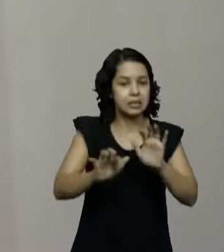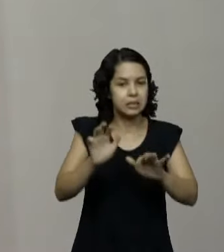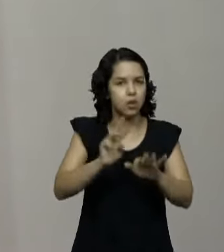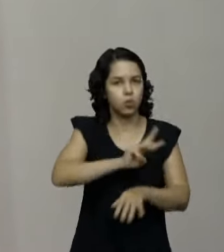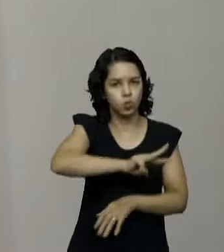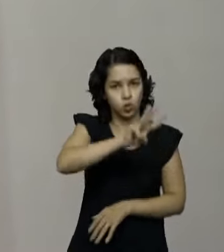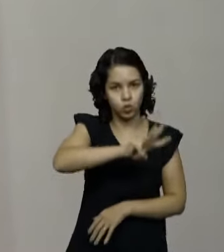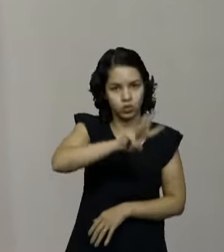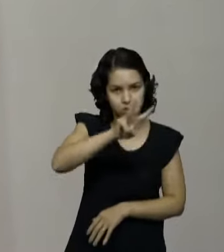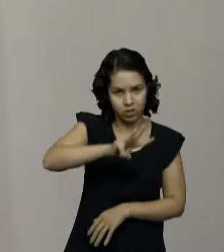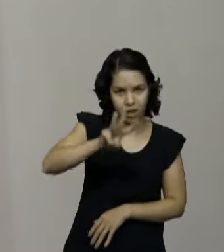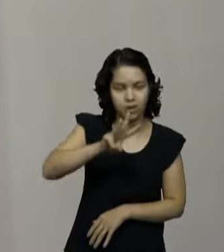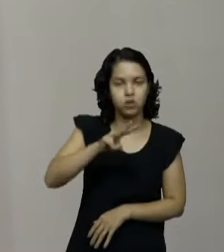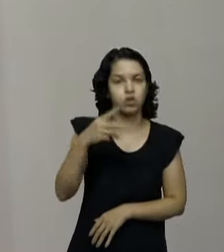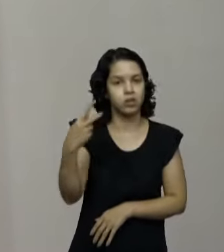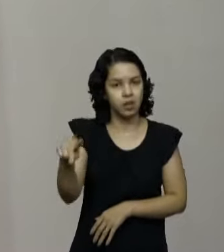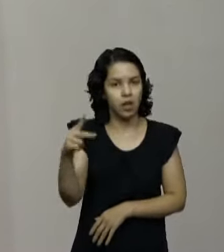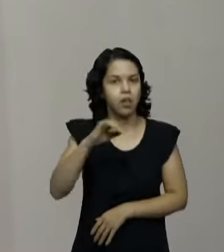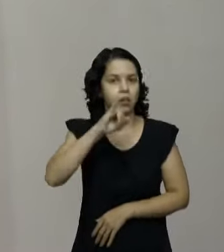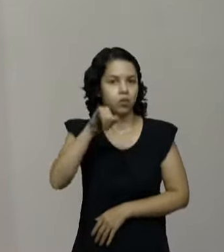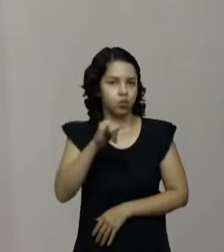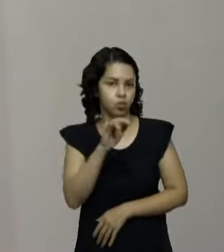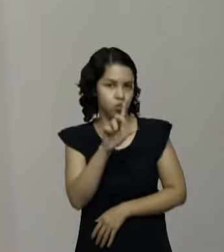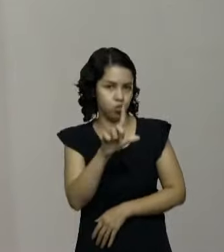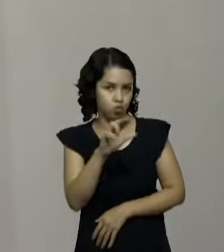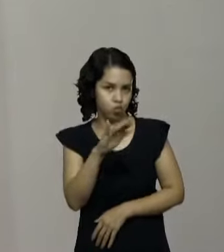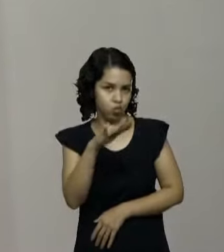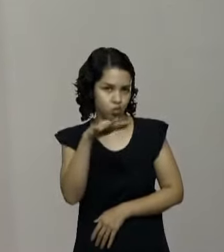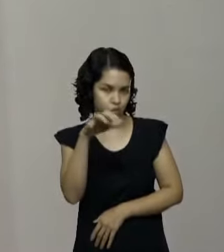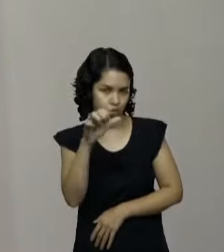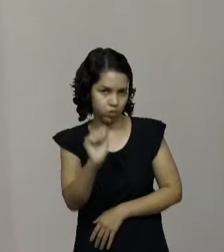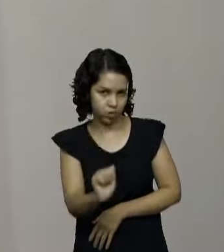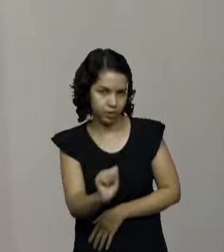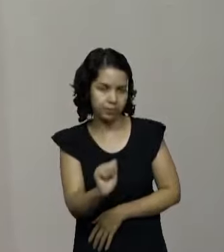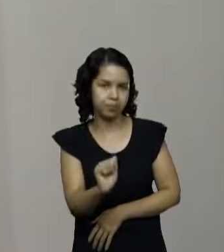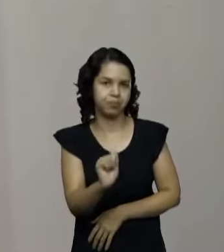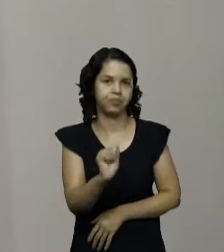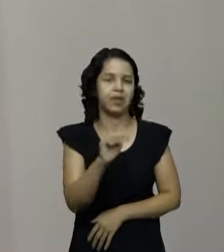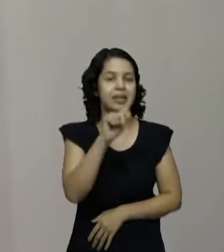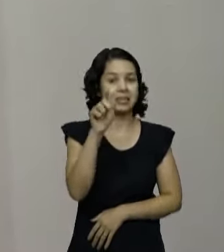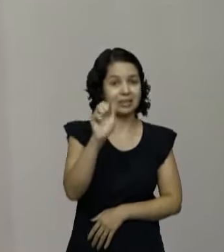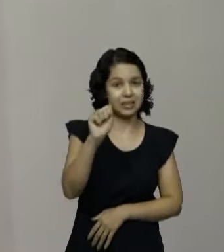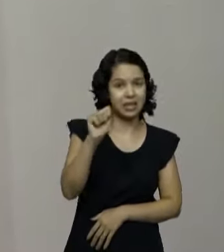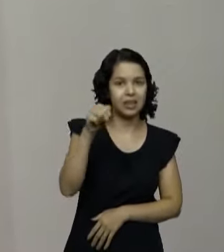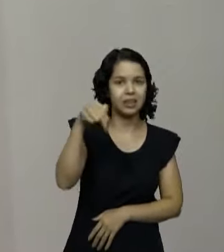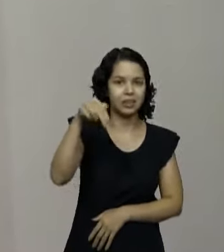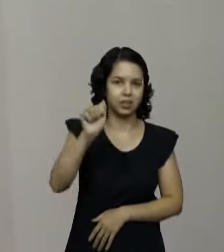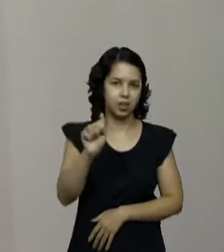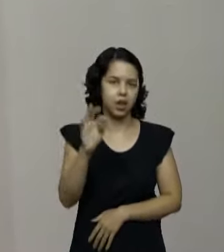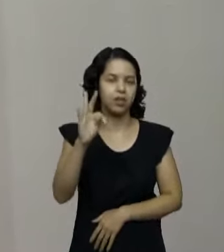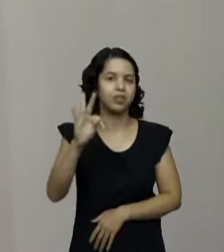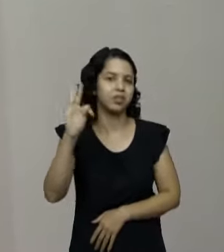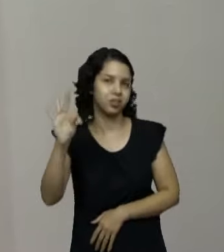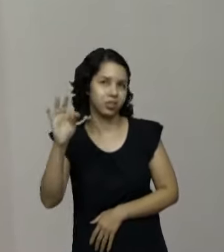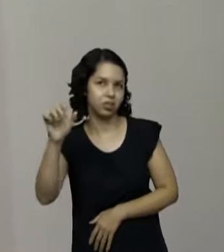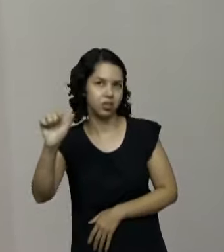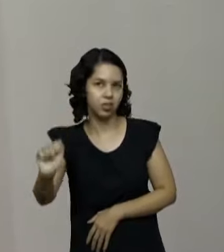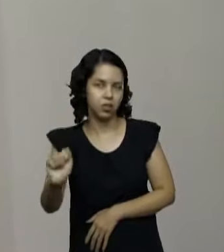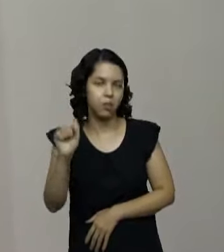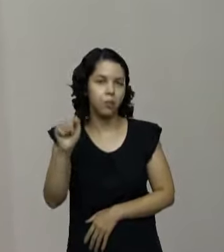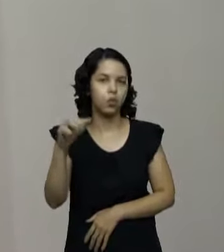Júlia Zanata, Júlia Zanata, Zanata com dois T's,